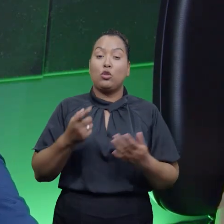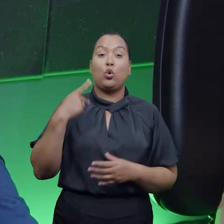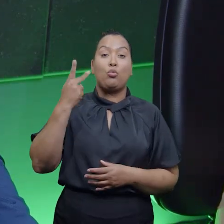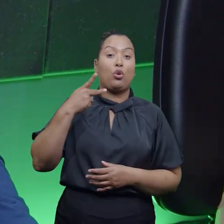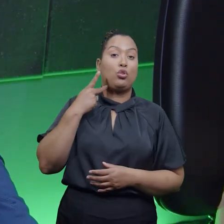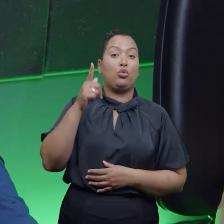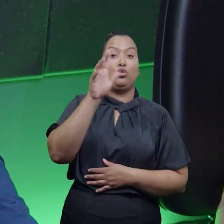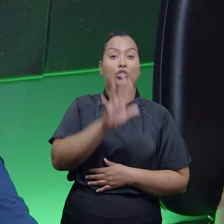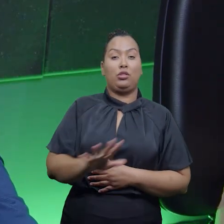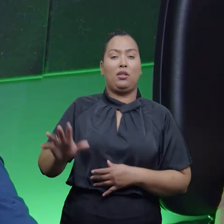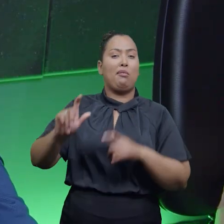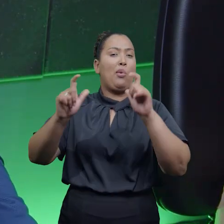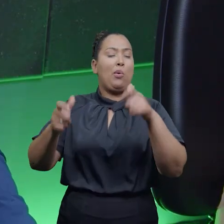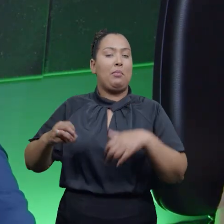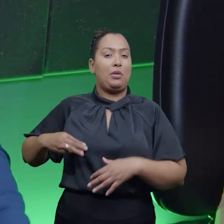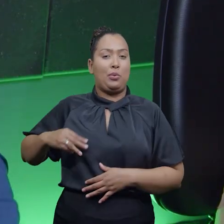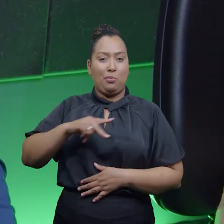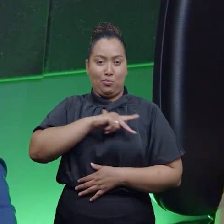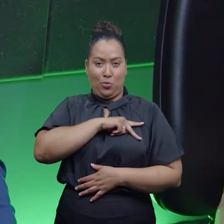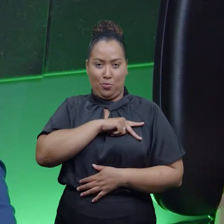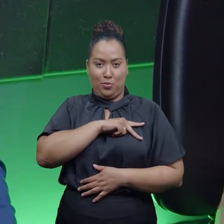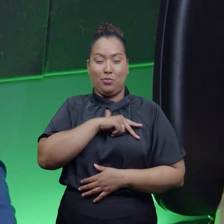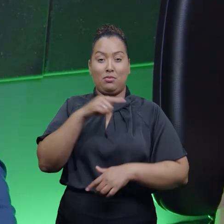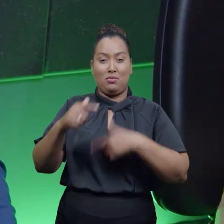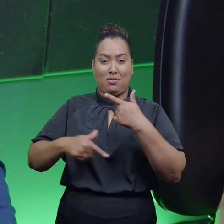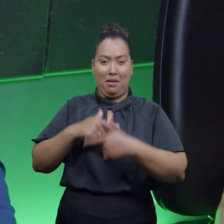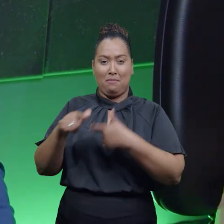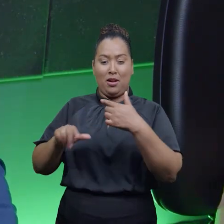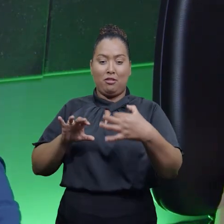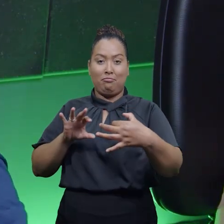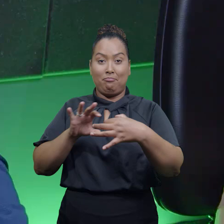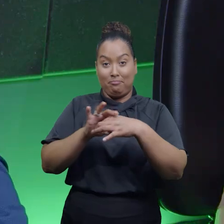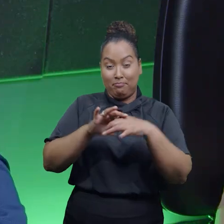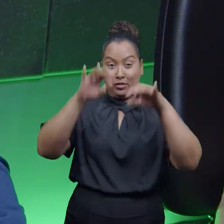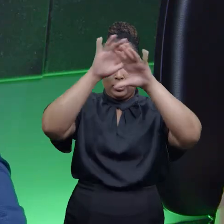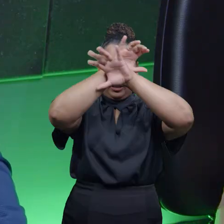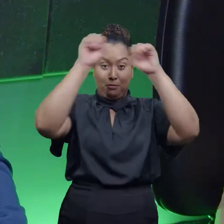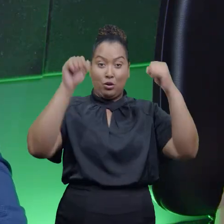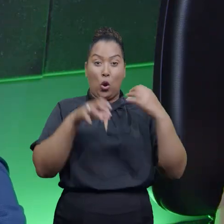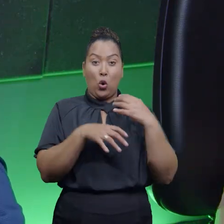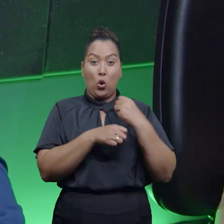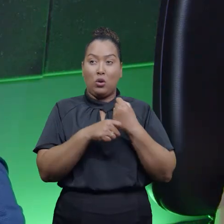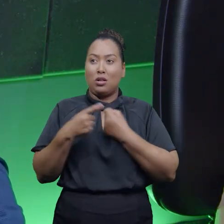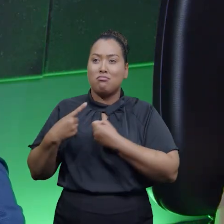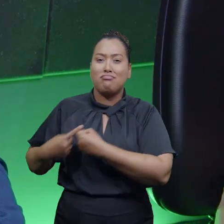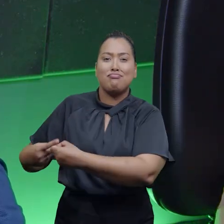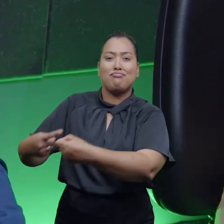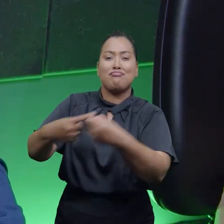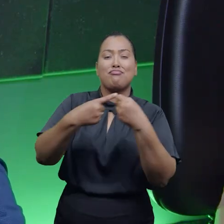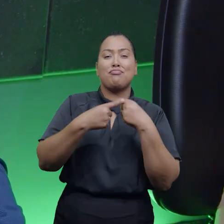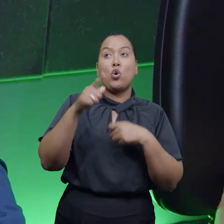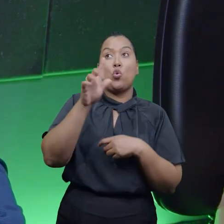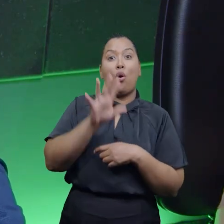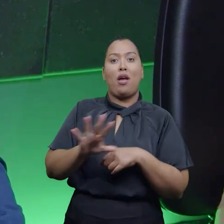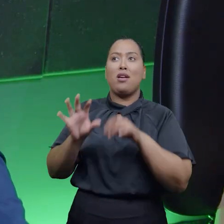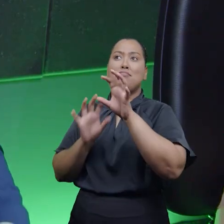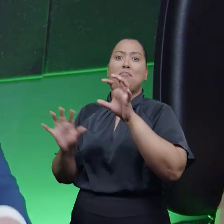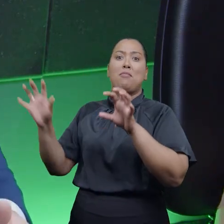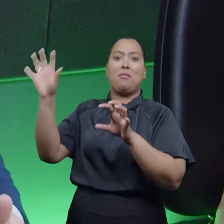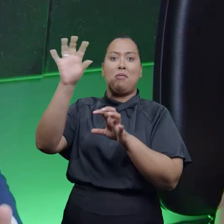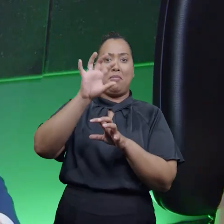dito, eu sou procurador-geral do Ministério Público que atua perante o Tribunal de Contas dos municípios do estado de